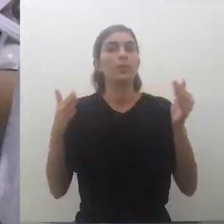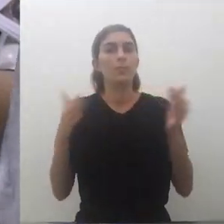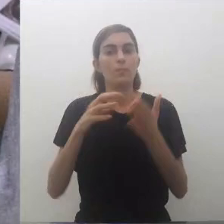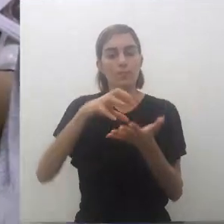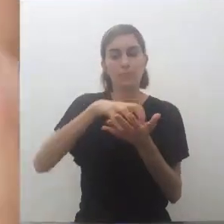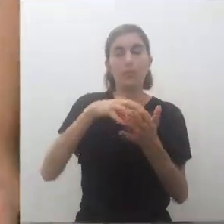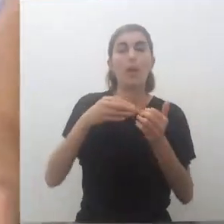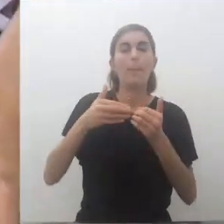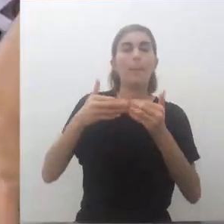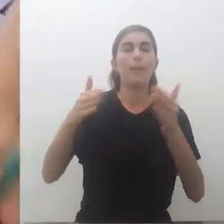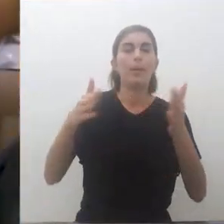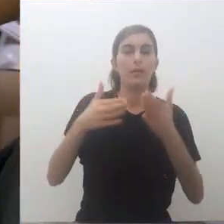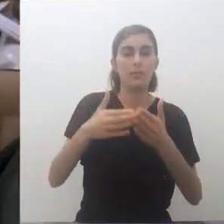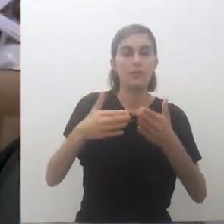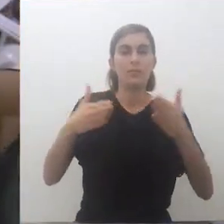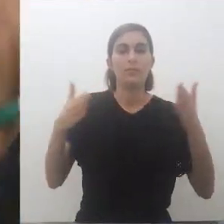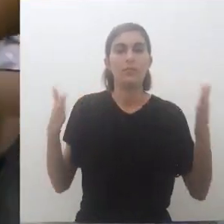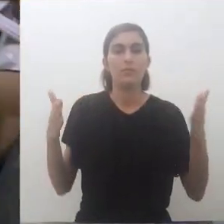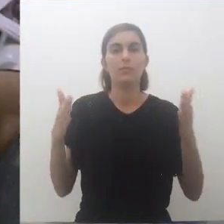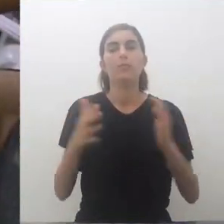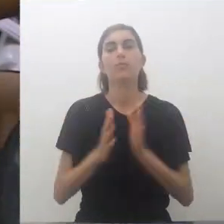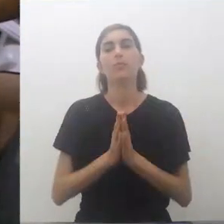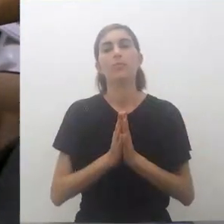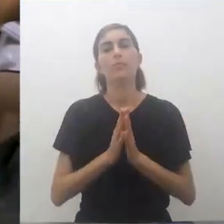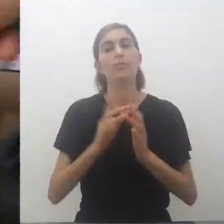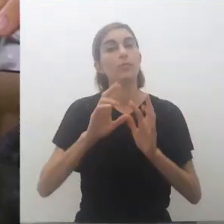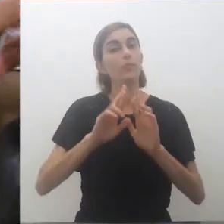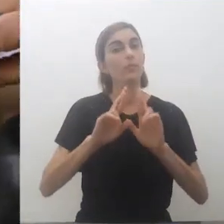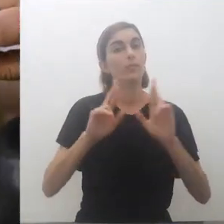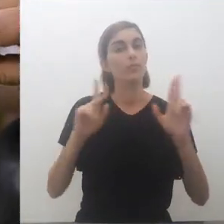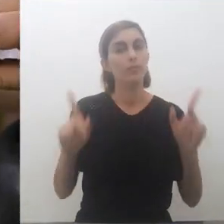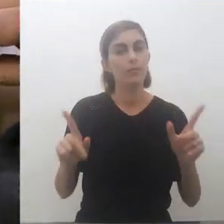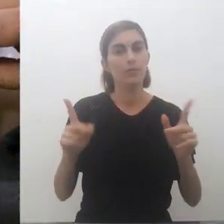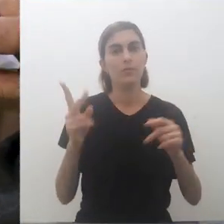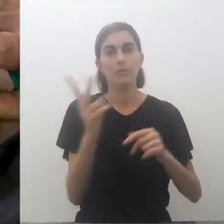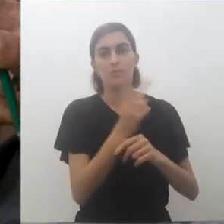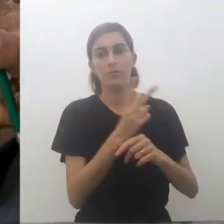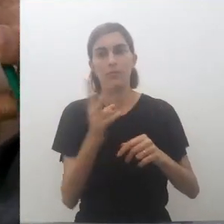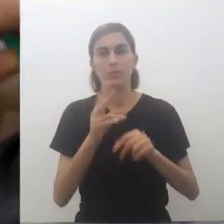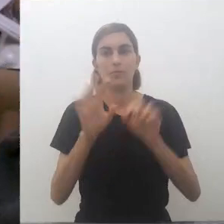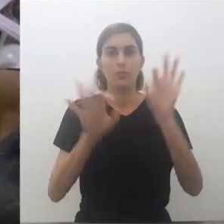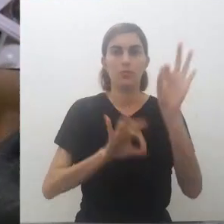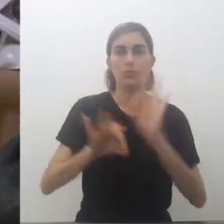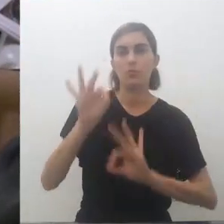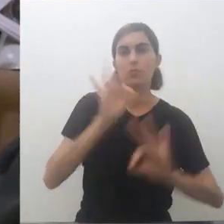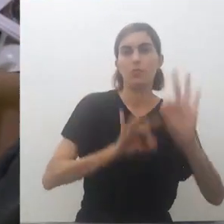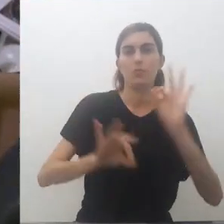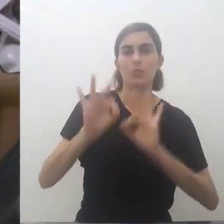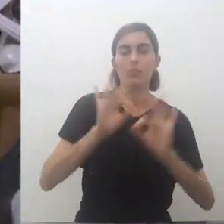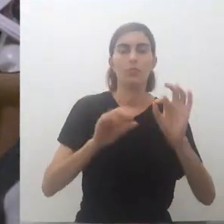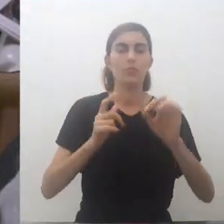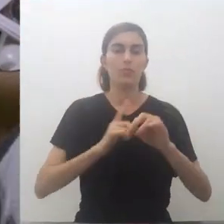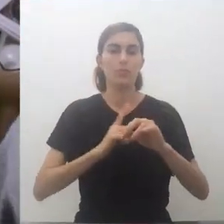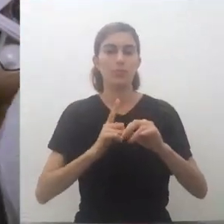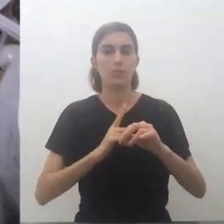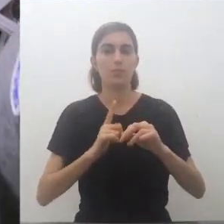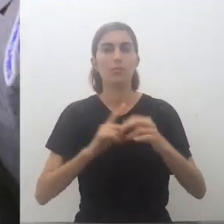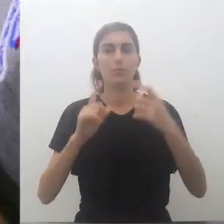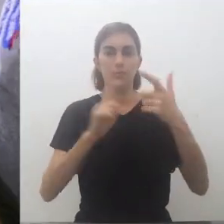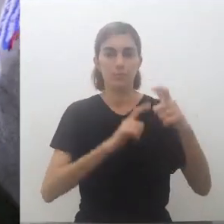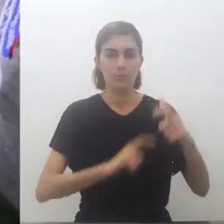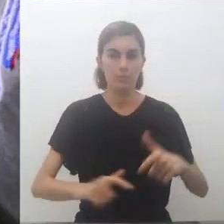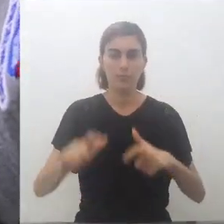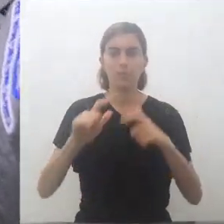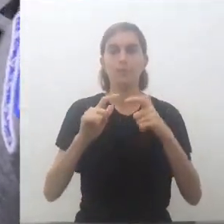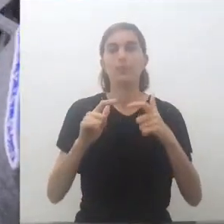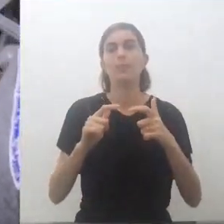aberta, né? Diferenciando aí a distribuição com que os elementos vão ter no ambiente.